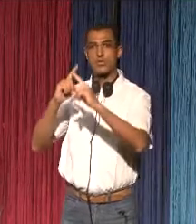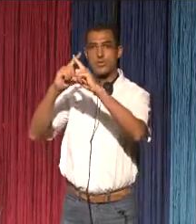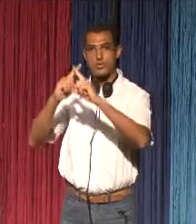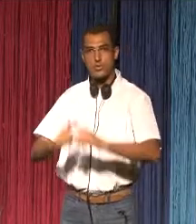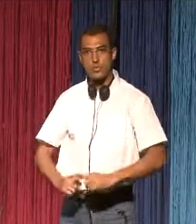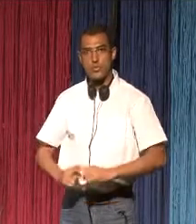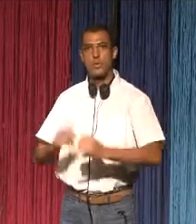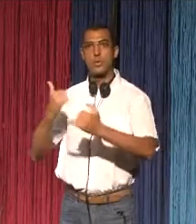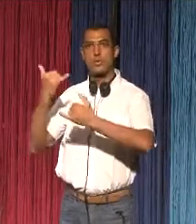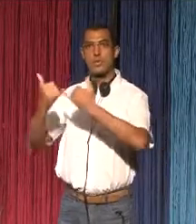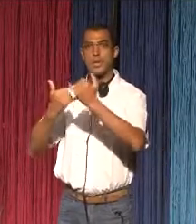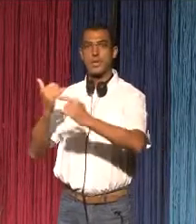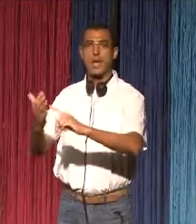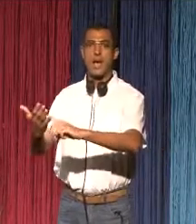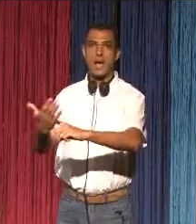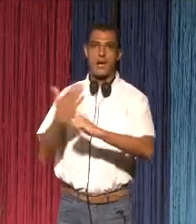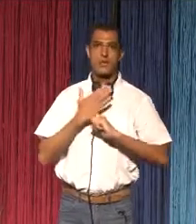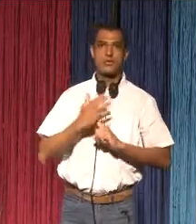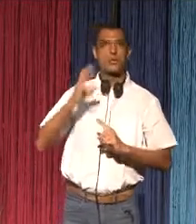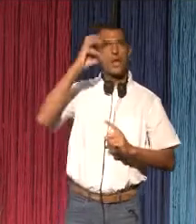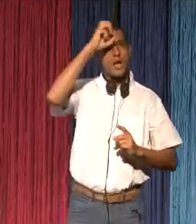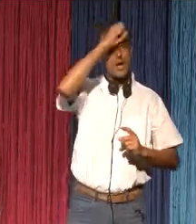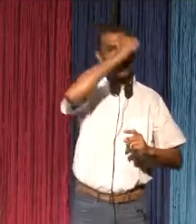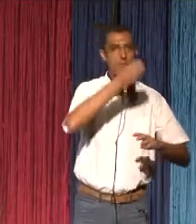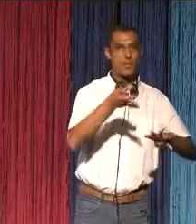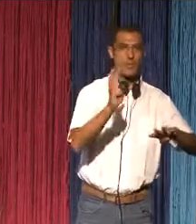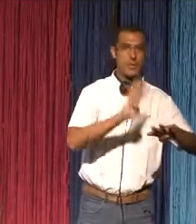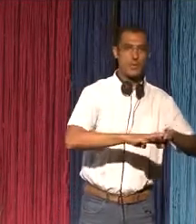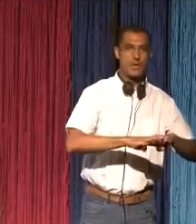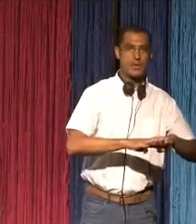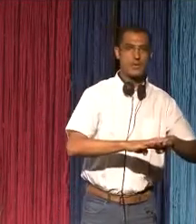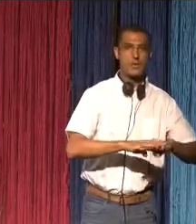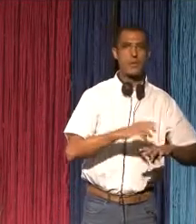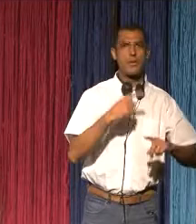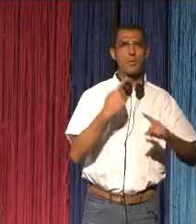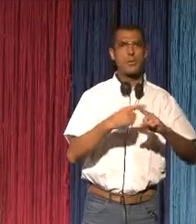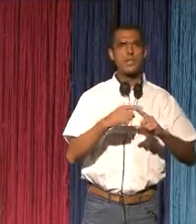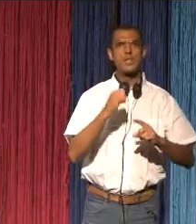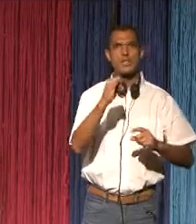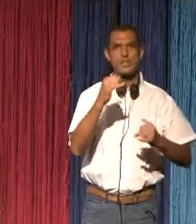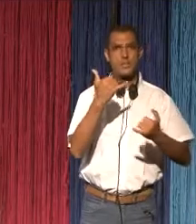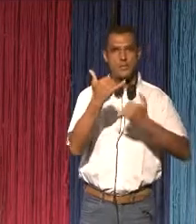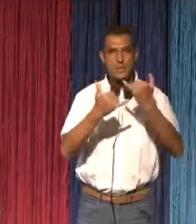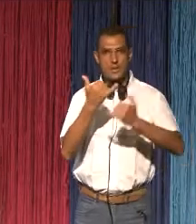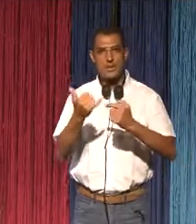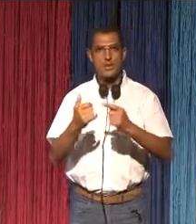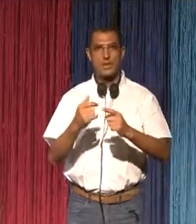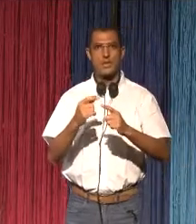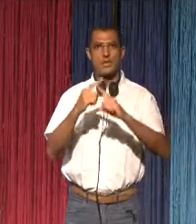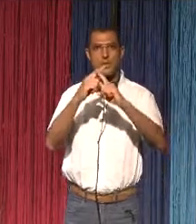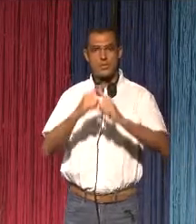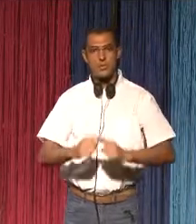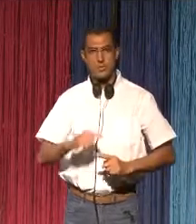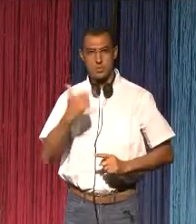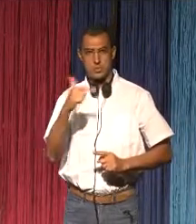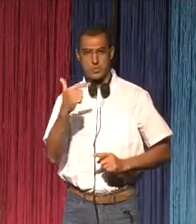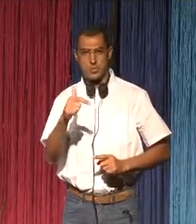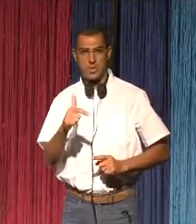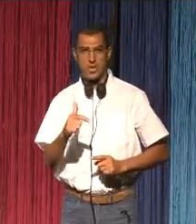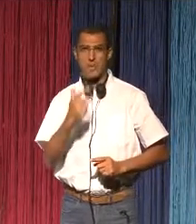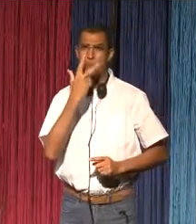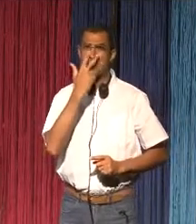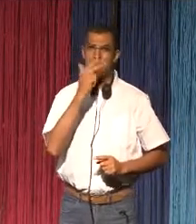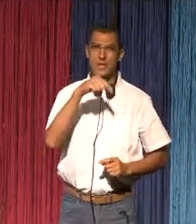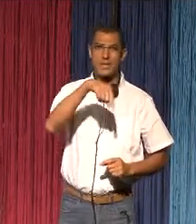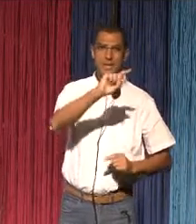escola fica muito chata. Bom, uma coisa que eu também tenho falado e pensado muito, né, gente? Todos nós,